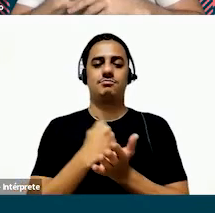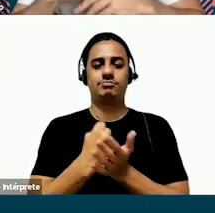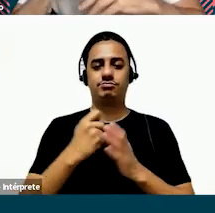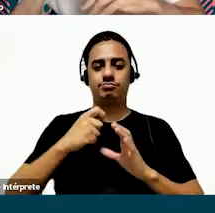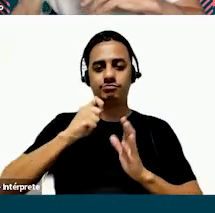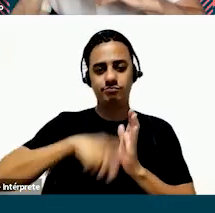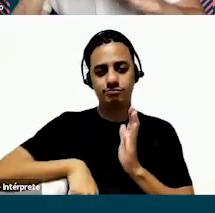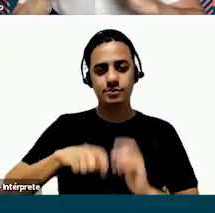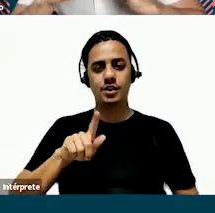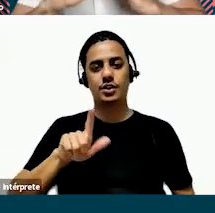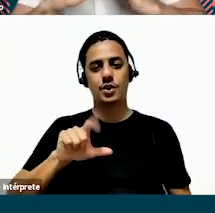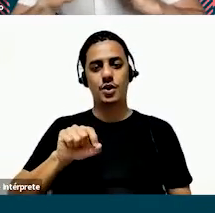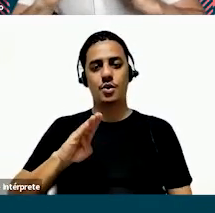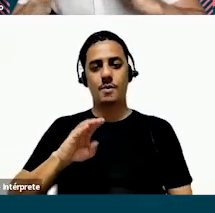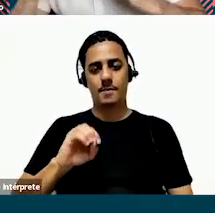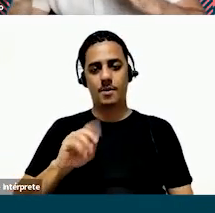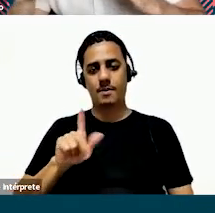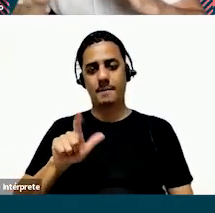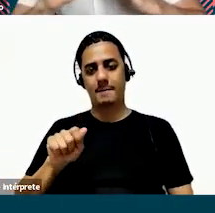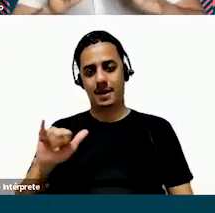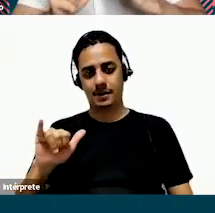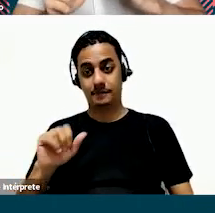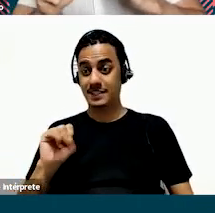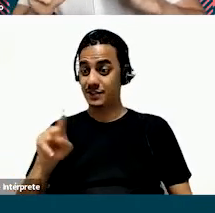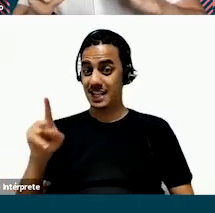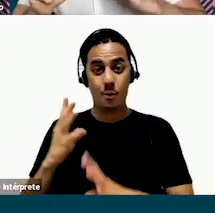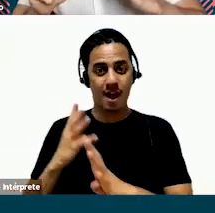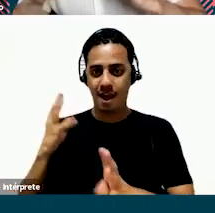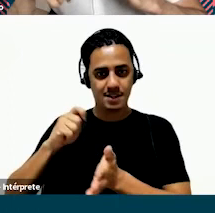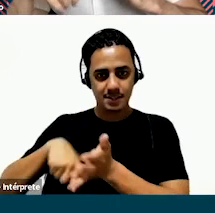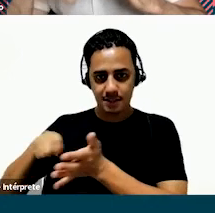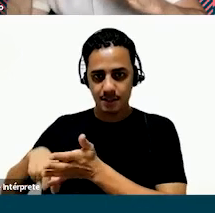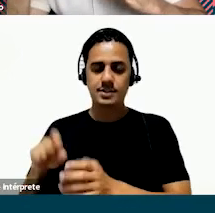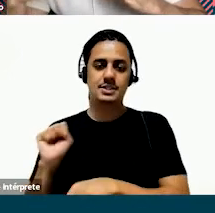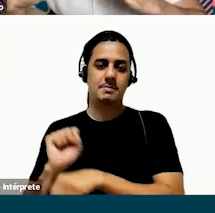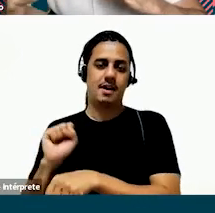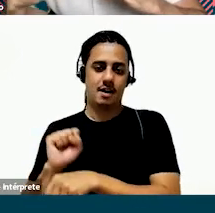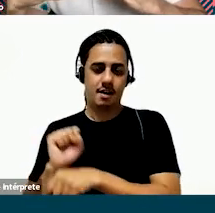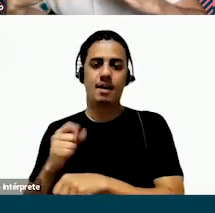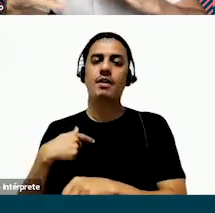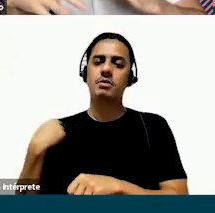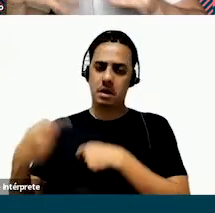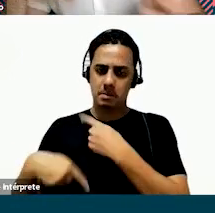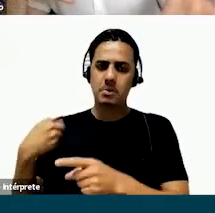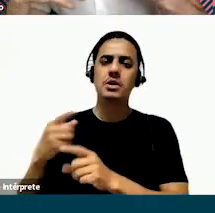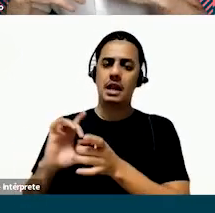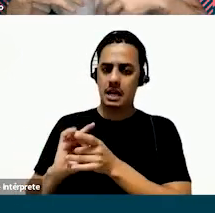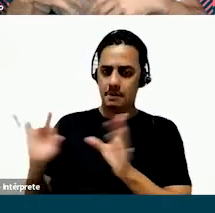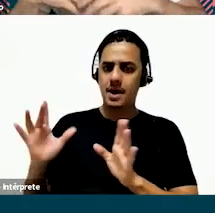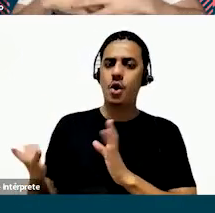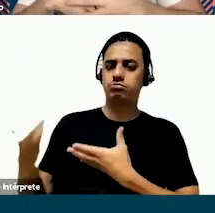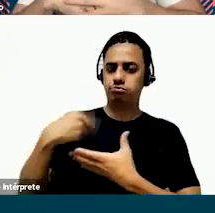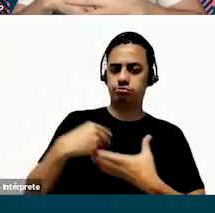Globoplay. Depois, quem não era assinante podia entrar numa fila de espera, que a gente liberou essa fila de espera, a gente conseguiu